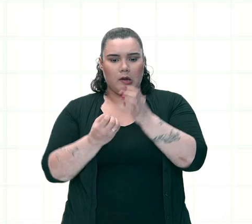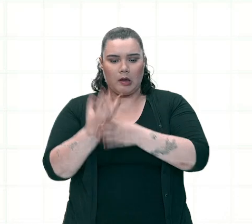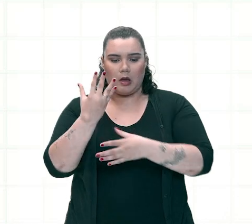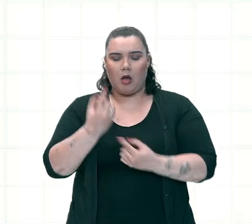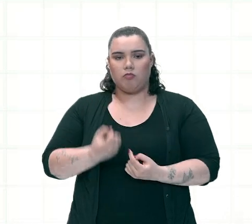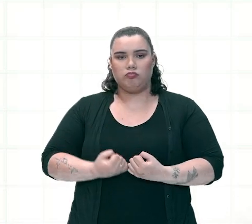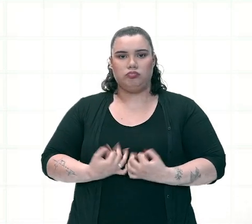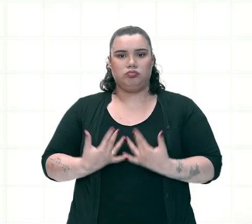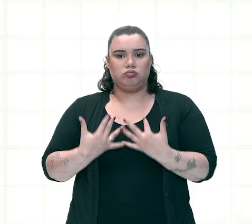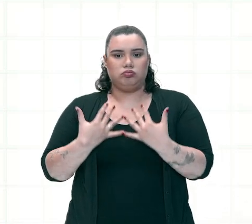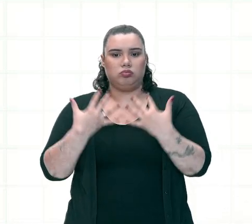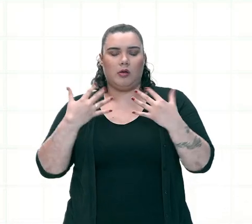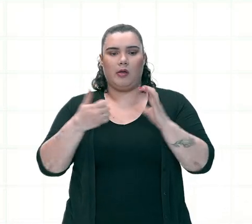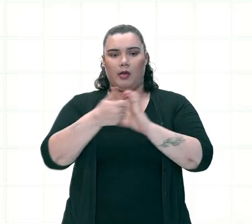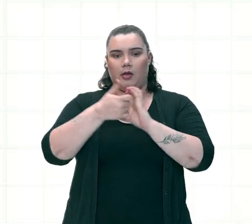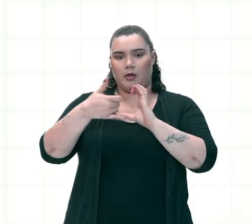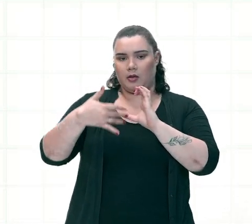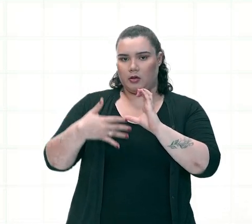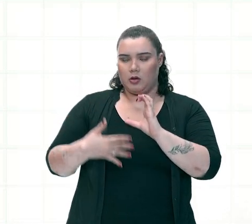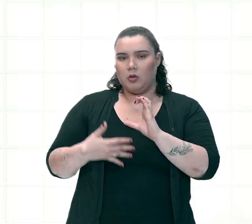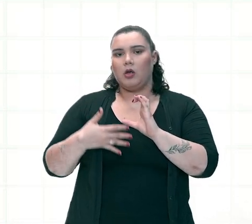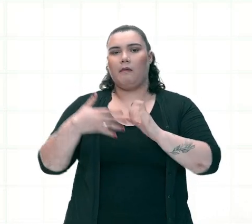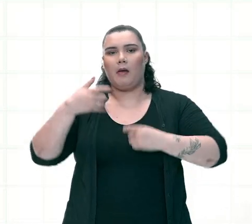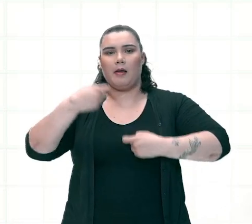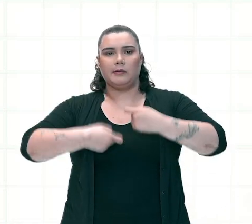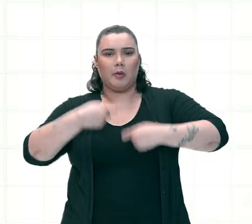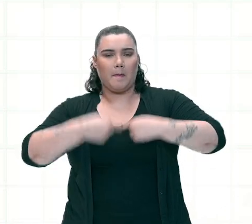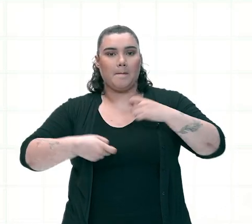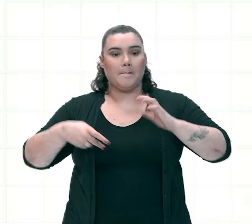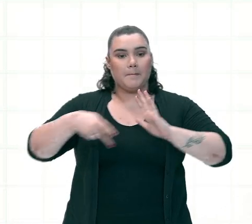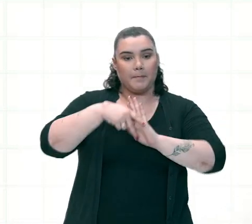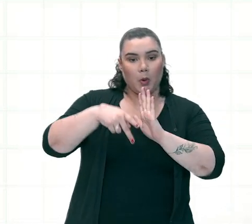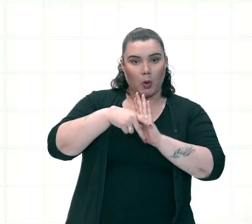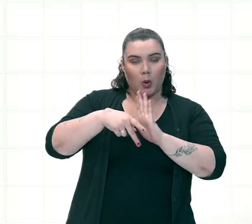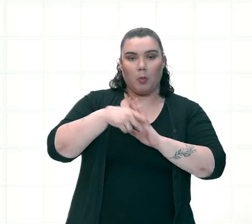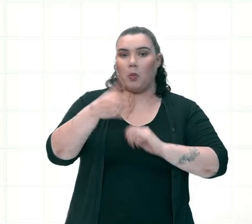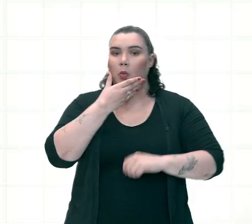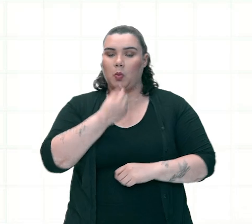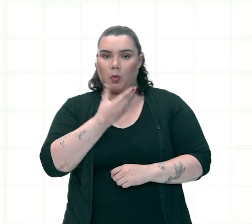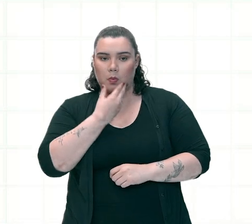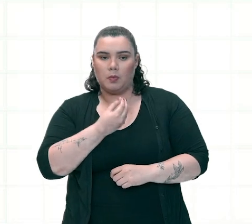justamente responsável por trazer essas características sexuais